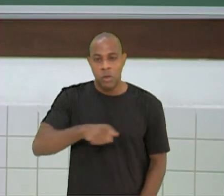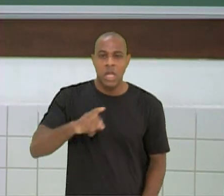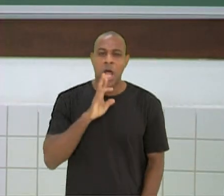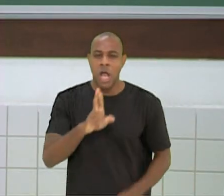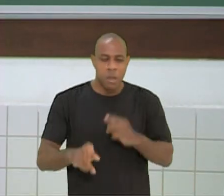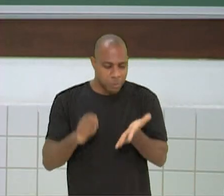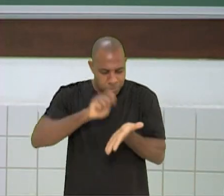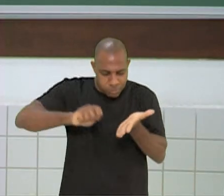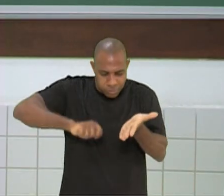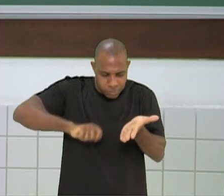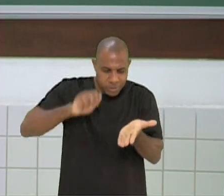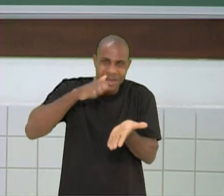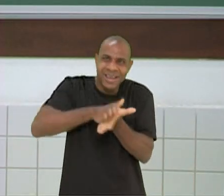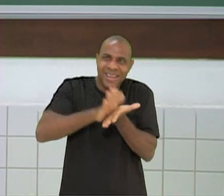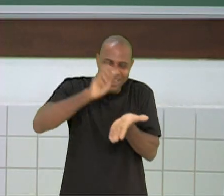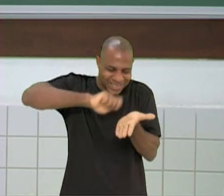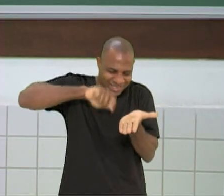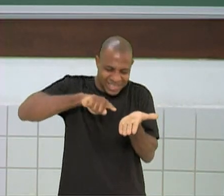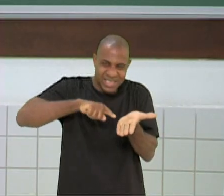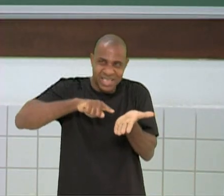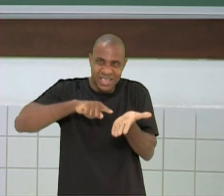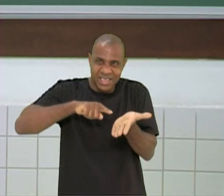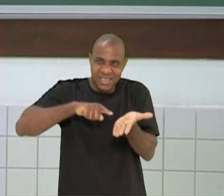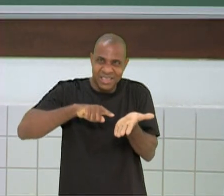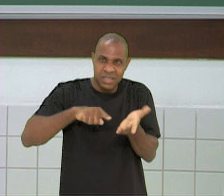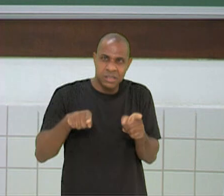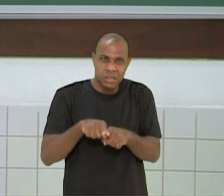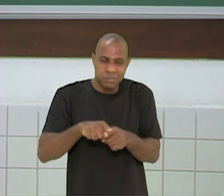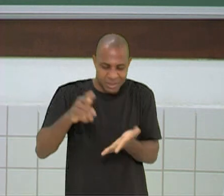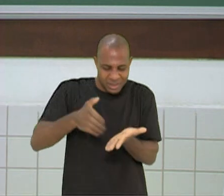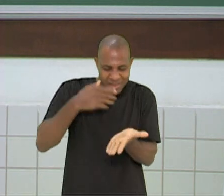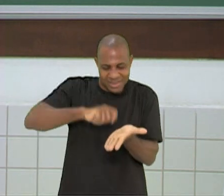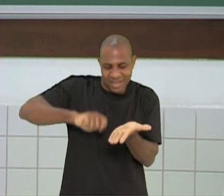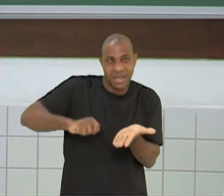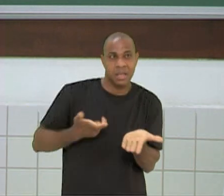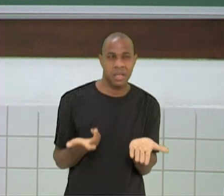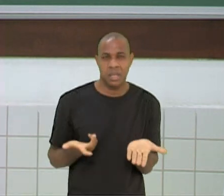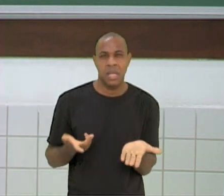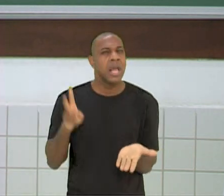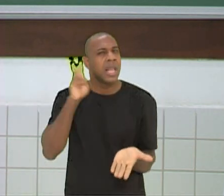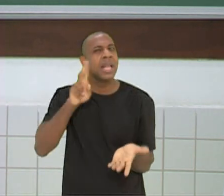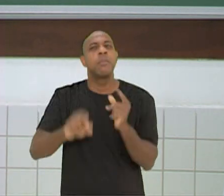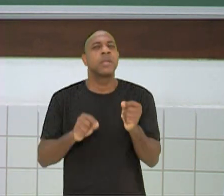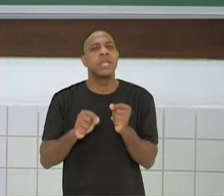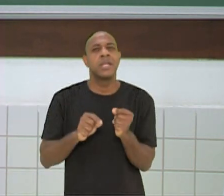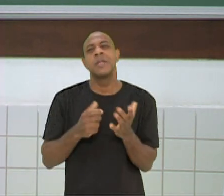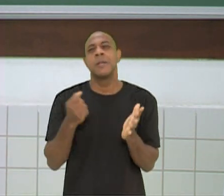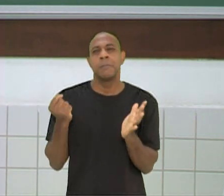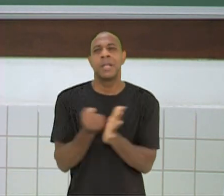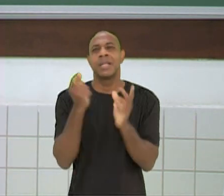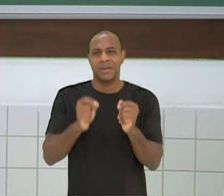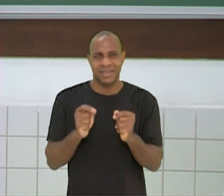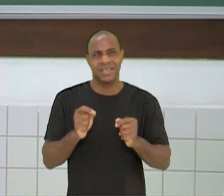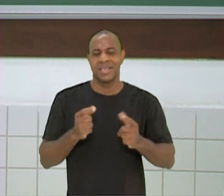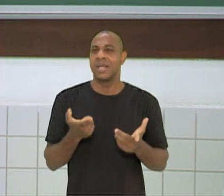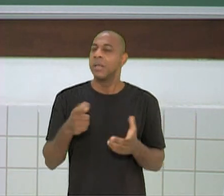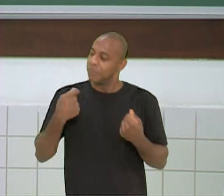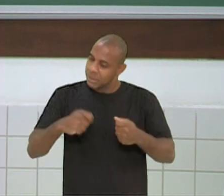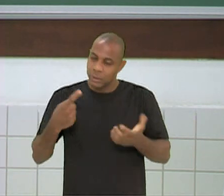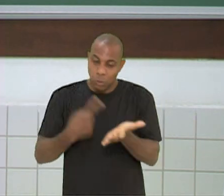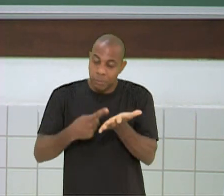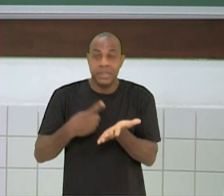responde os exercícios impressos da escola, ou os exercícios dessa aula linda e maravilhosa, lembre-se de marcar com a sua escola o melhor momento de